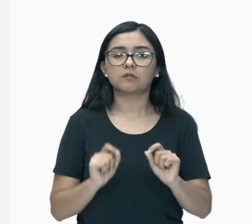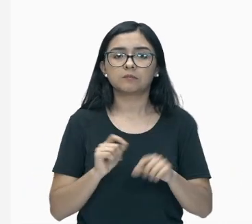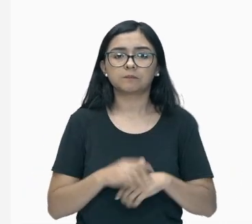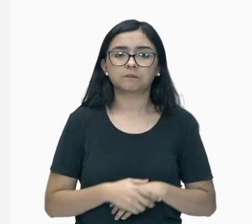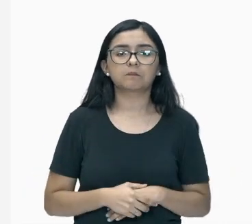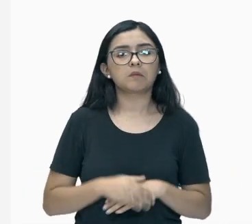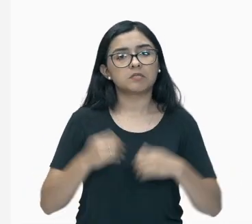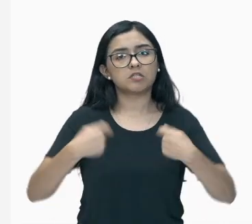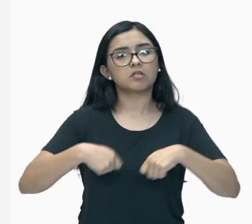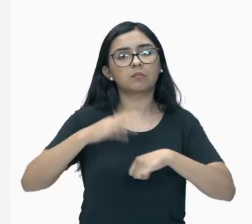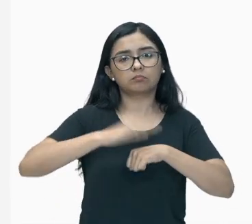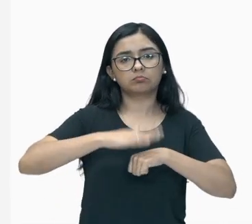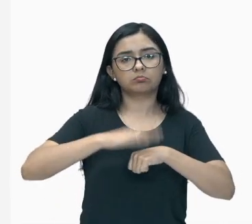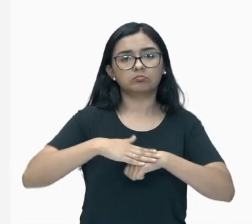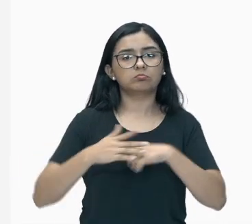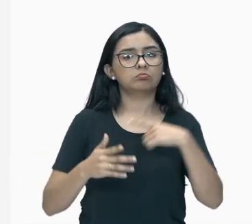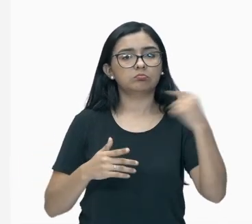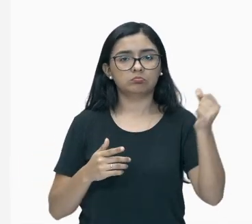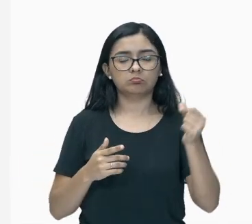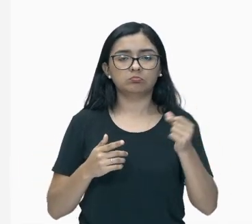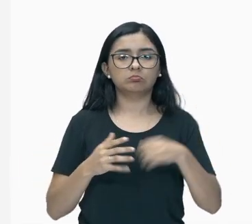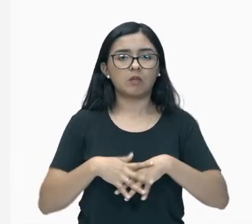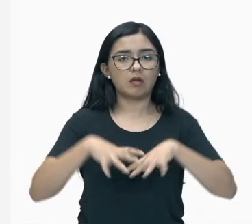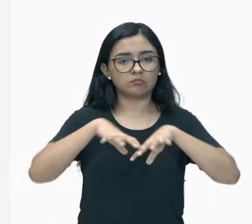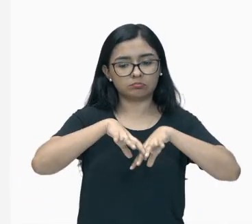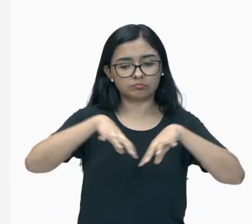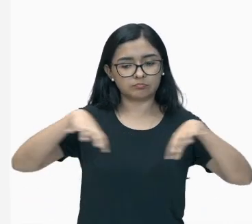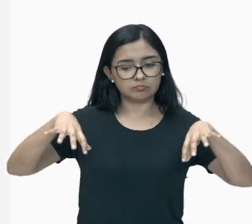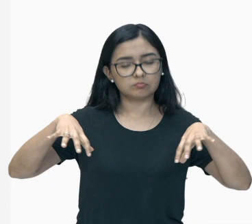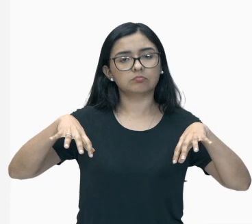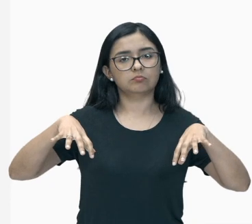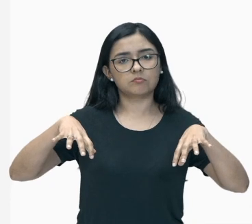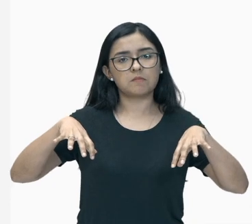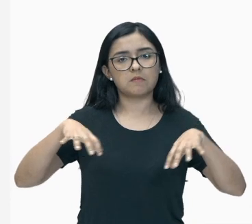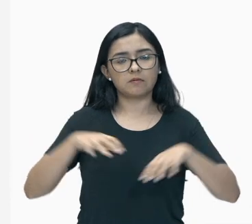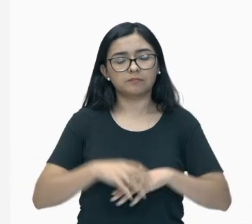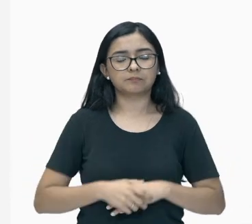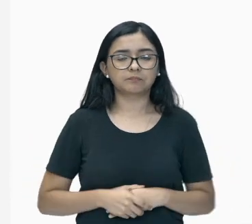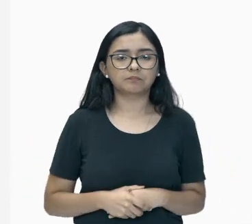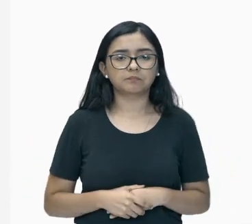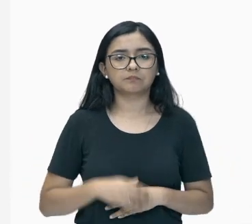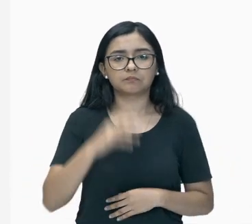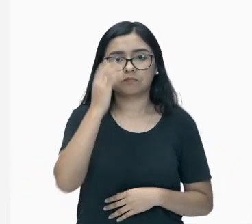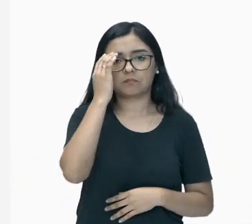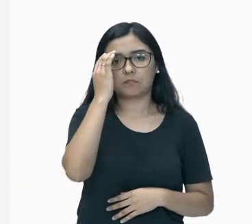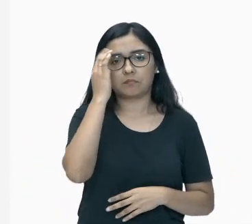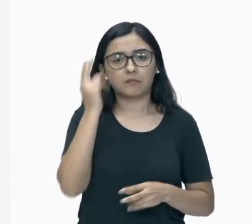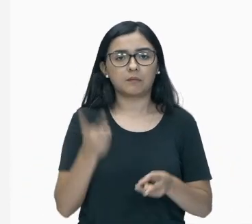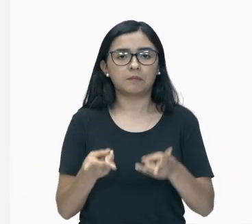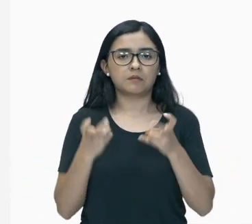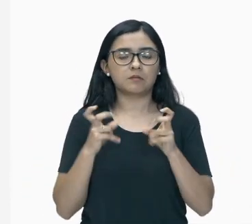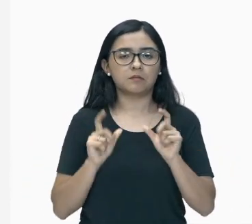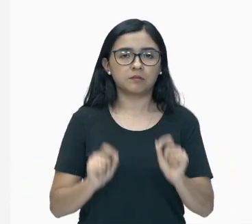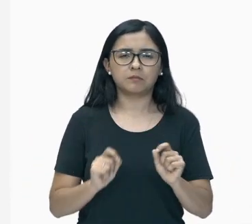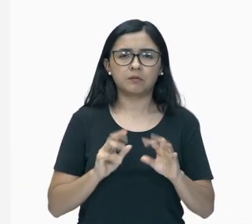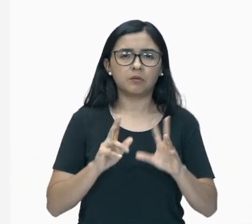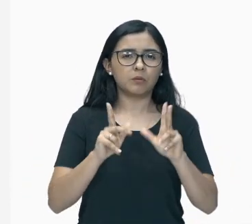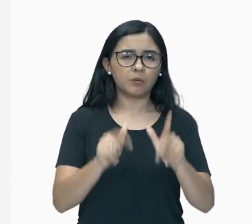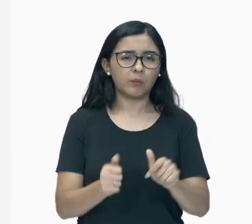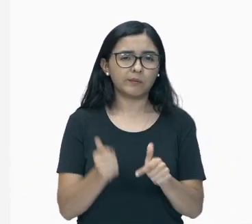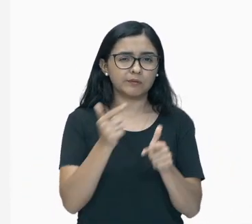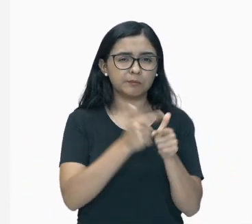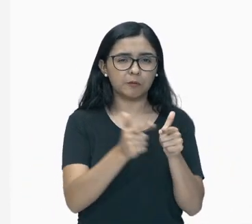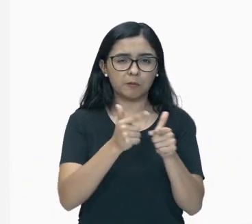tornar independentes, cortar as relações, cortar o cordão umbilical, né? Vejam, todas essas questões